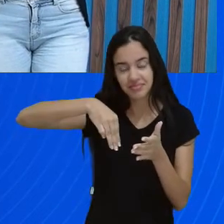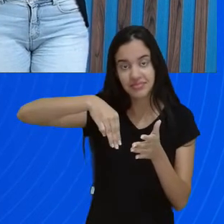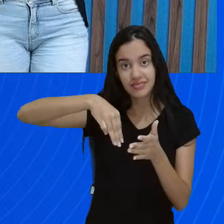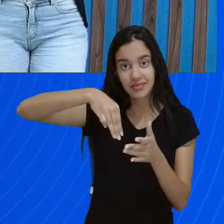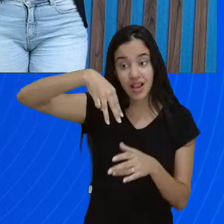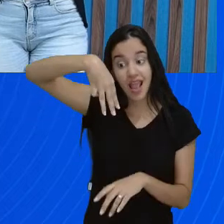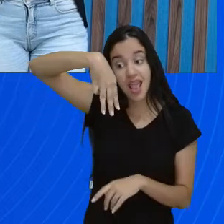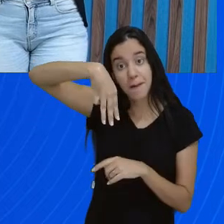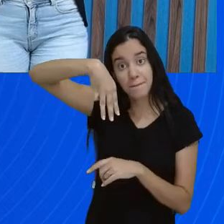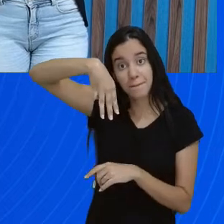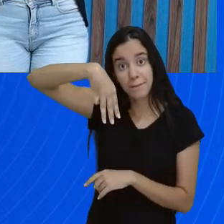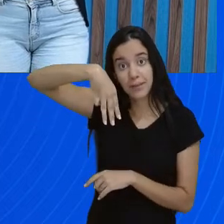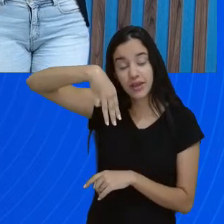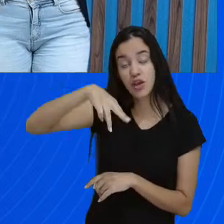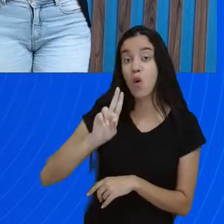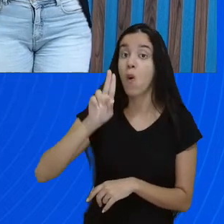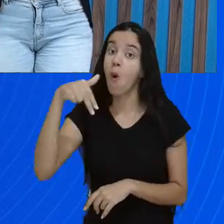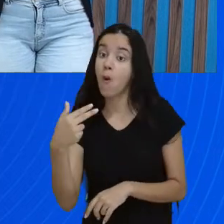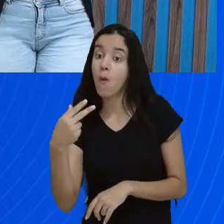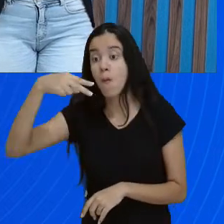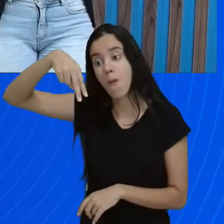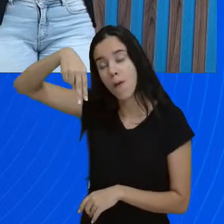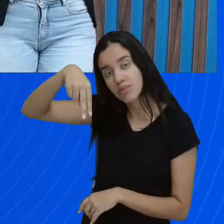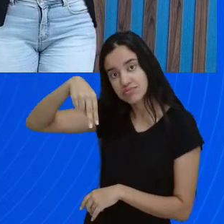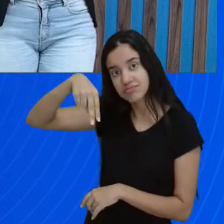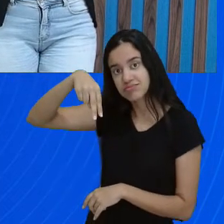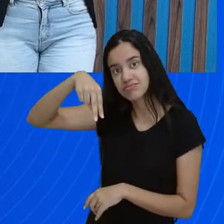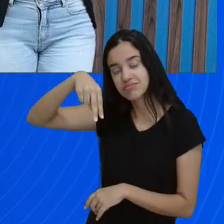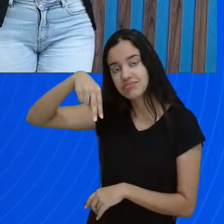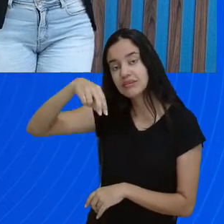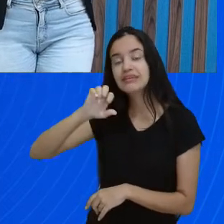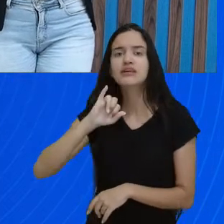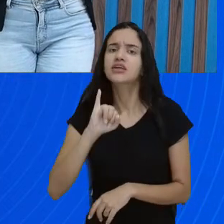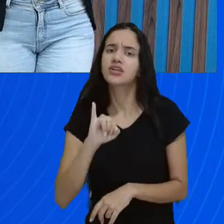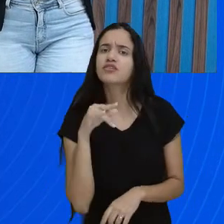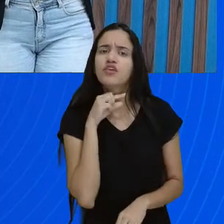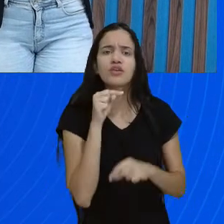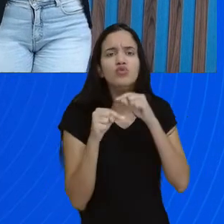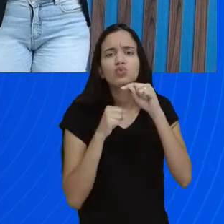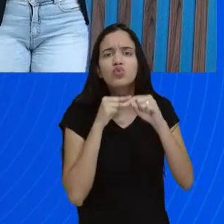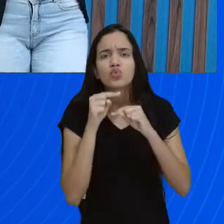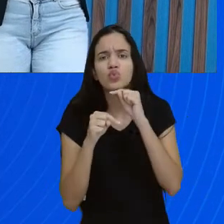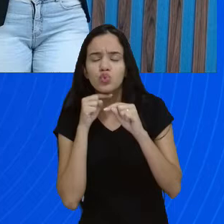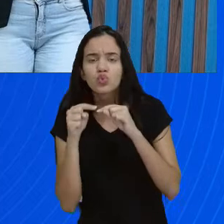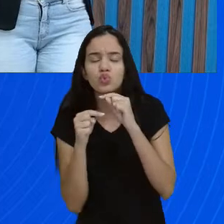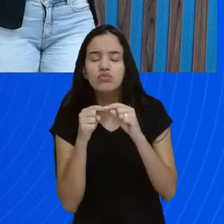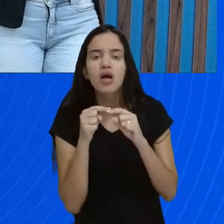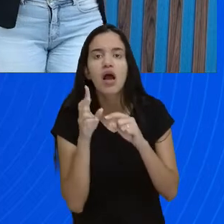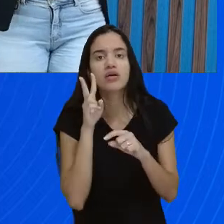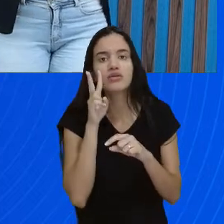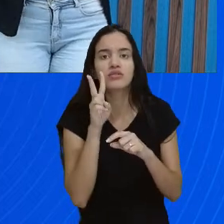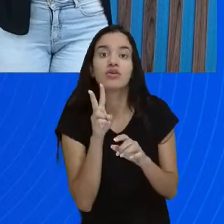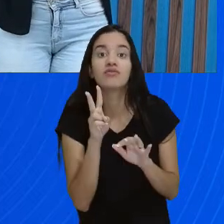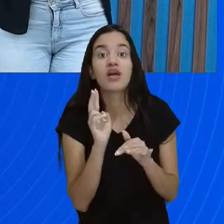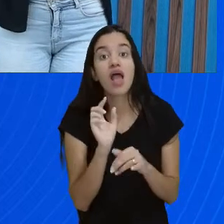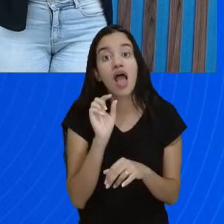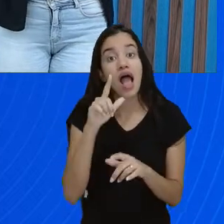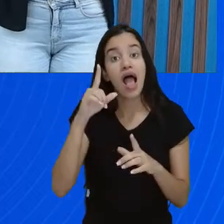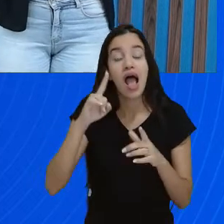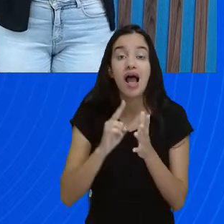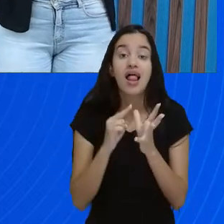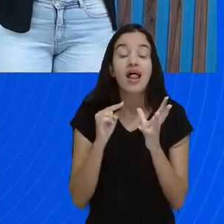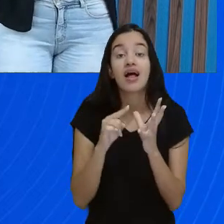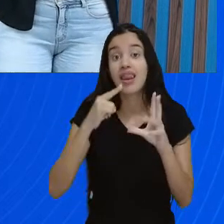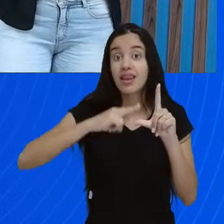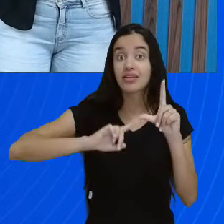3 perninhas, ó, ou N, tá? Se você tiver essa dúvida, é só você olhar a letra seguinte. É